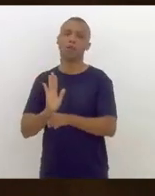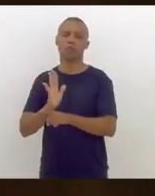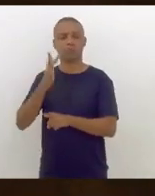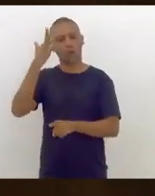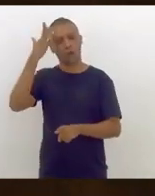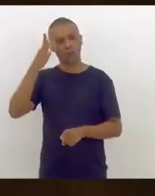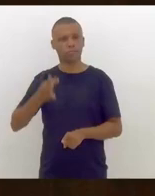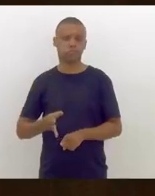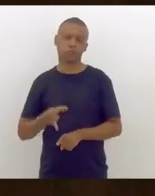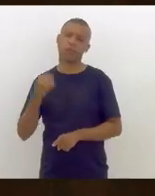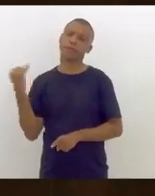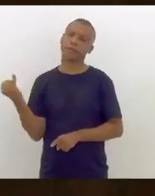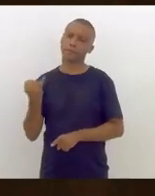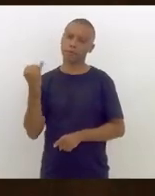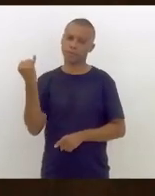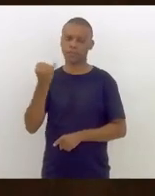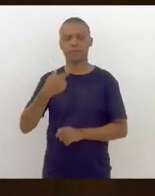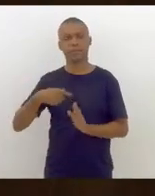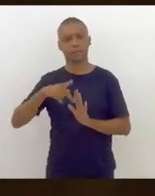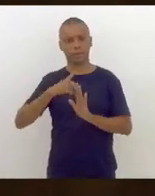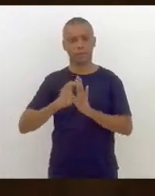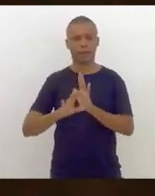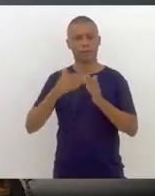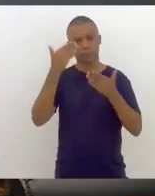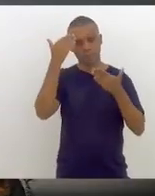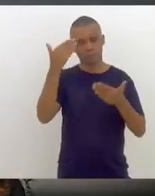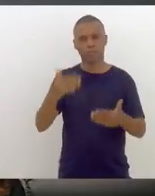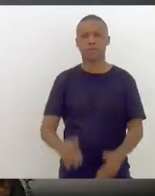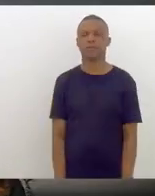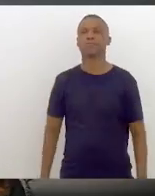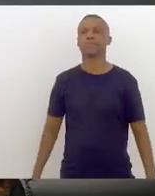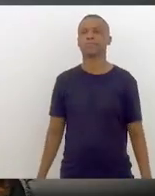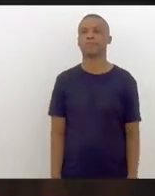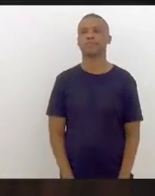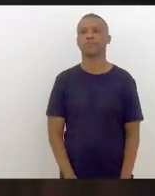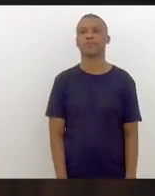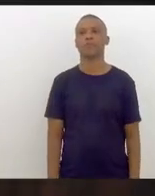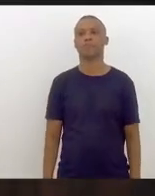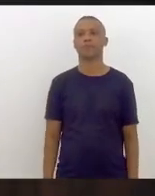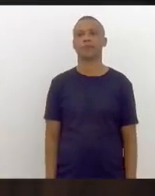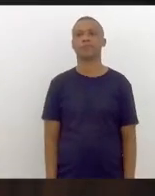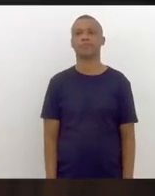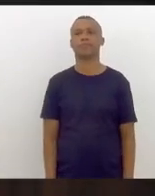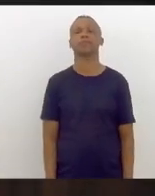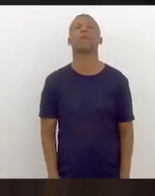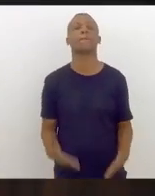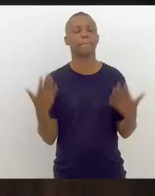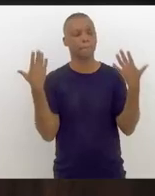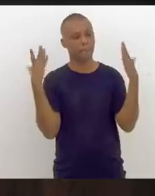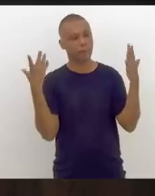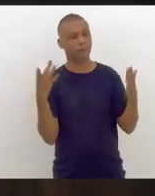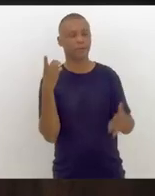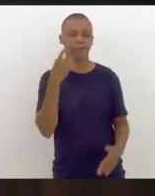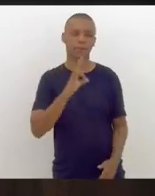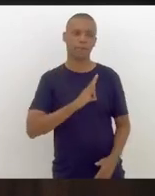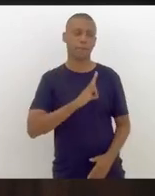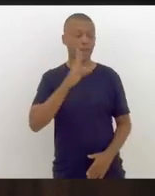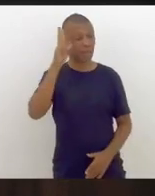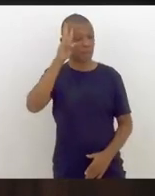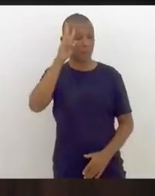entendimento da importância dessa pele muito obrigada Parabéns deputada Marta Rocha é bem